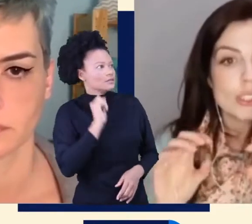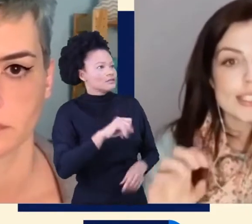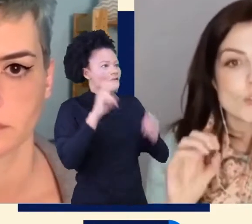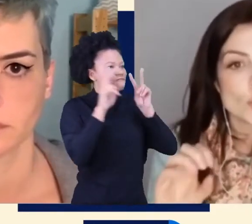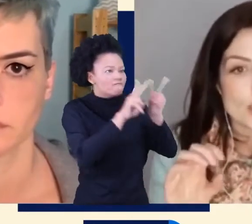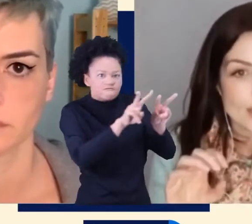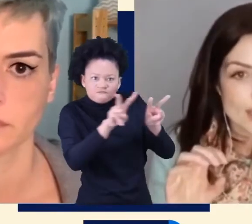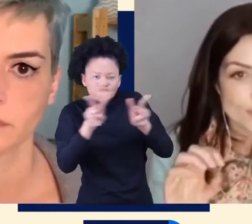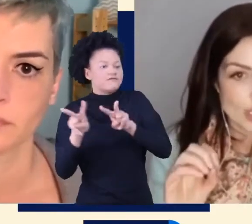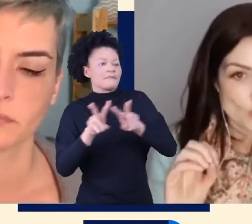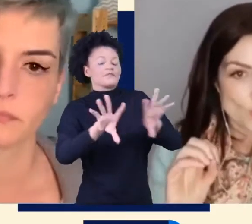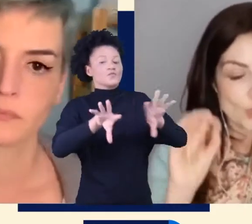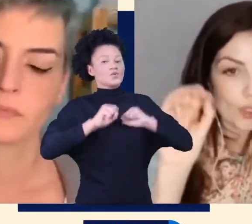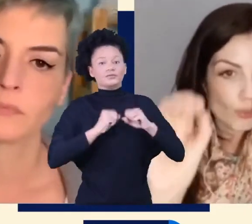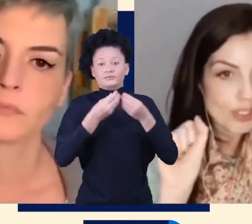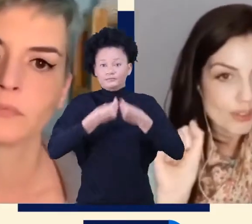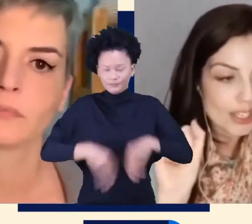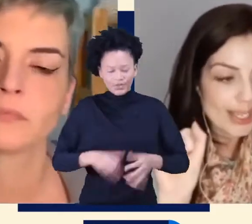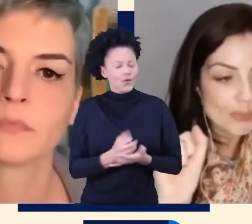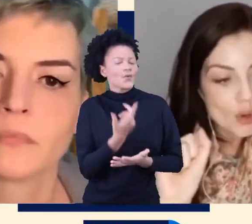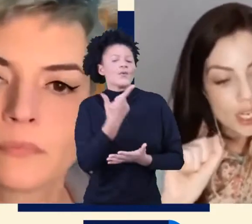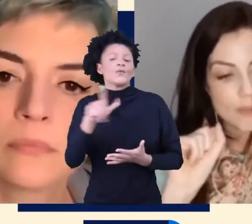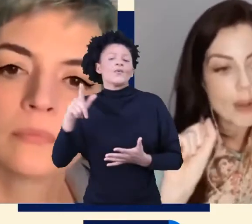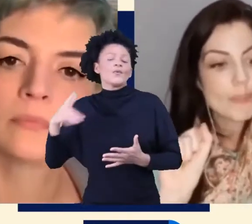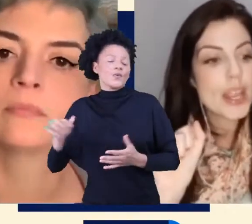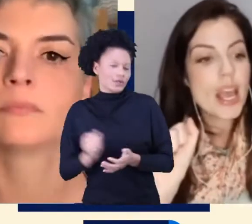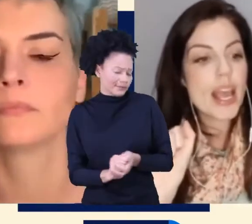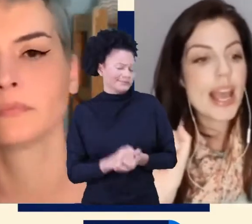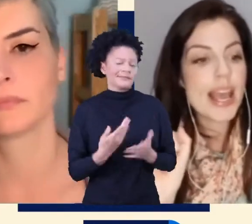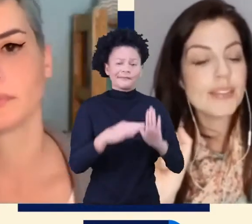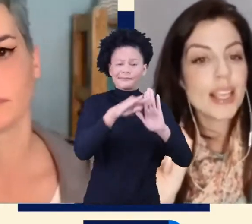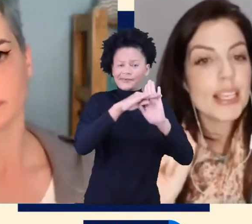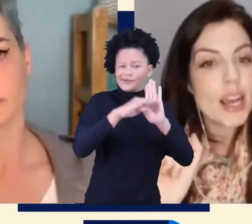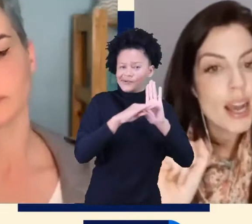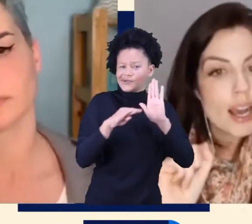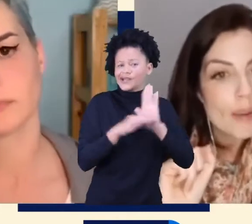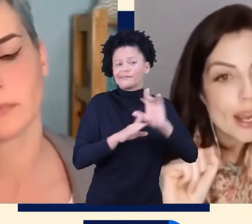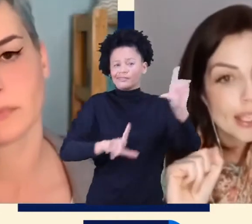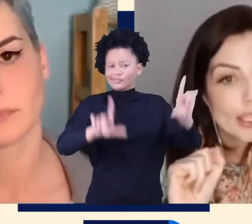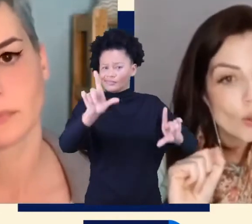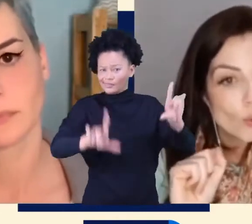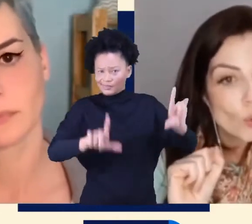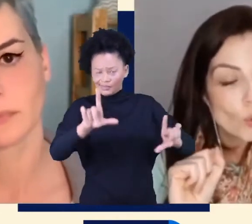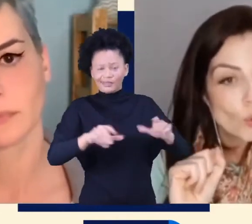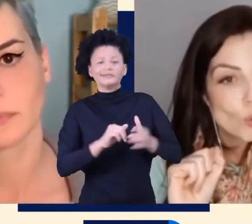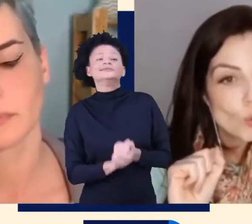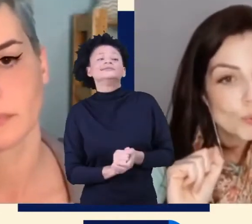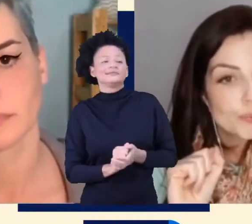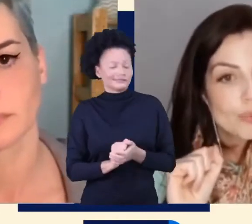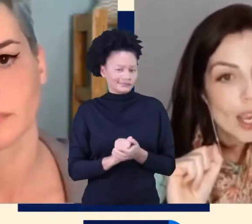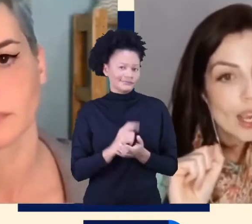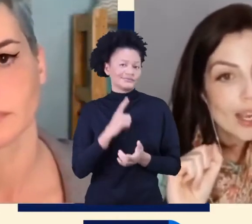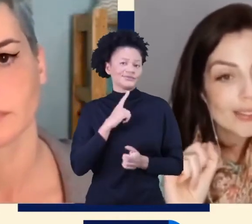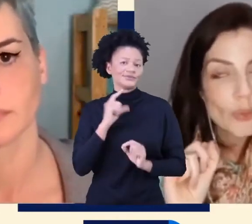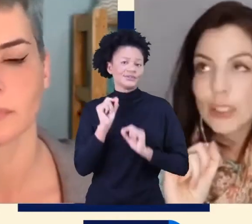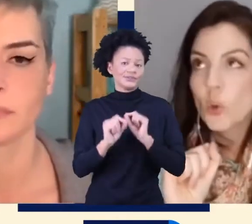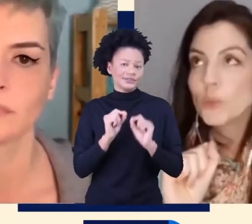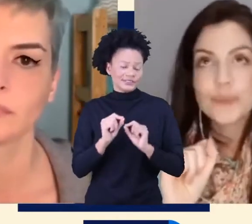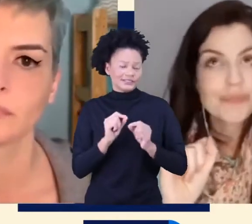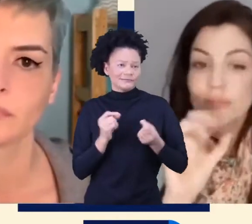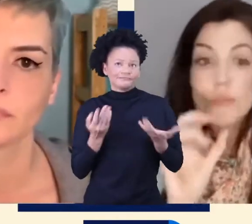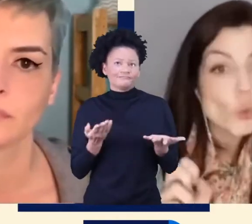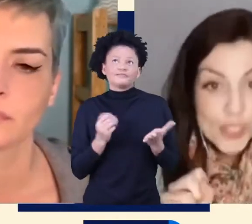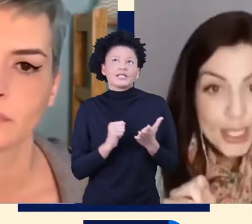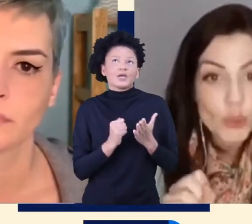que todas as outras classificações, quando você vê assim, programa, tem a barrinha, não é